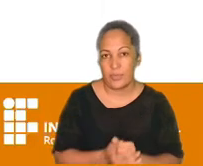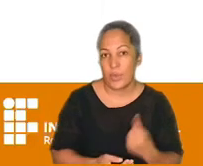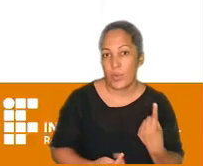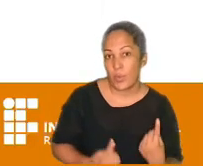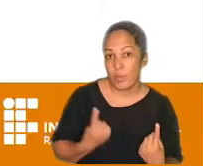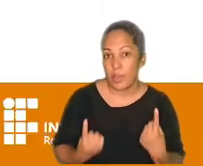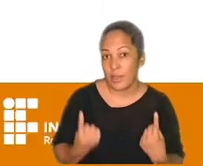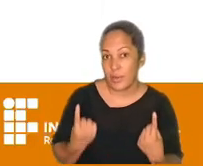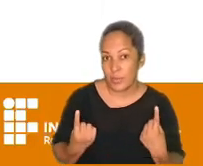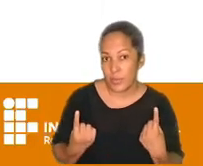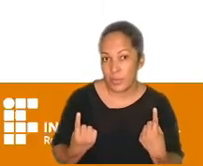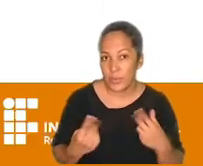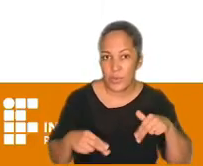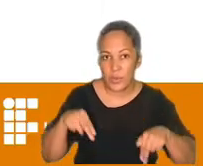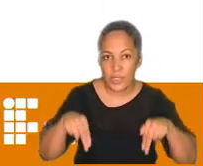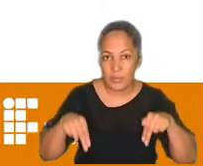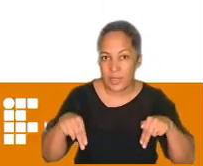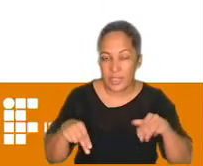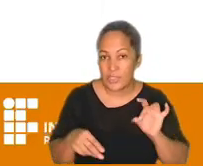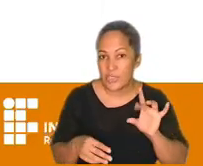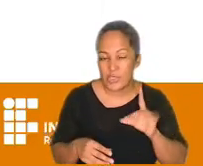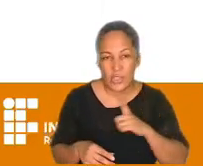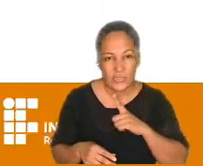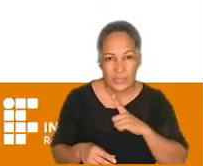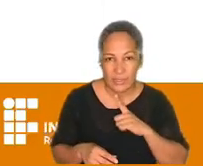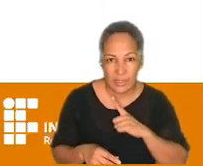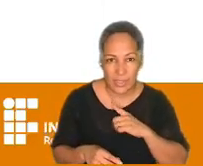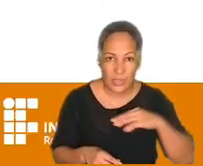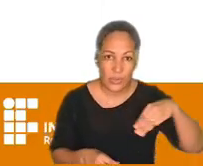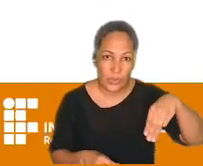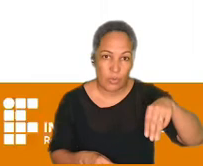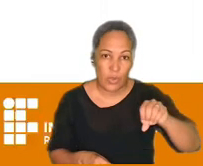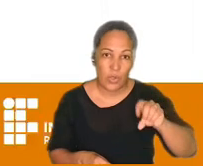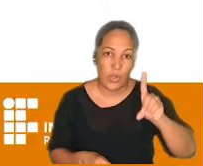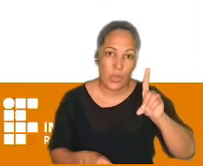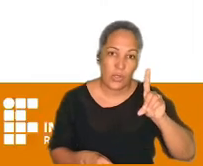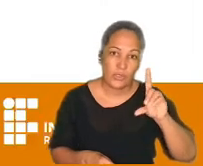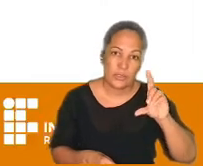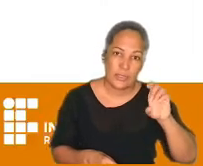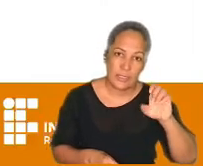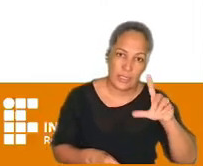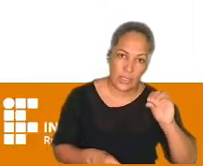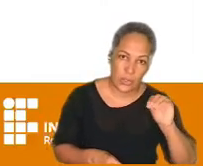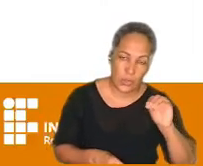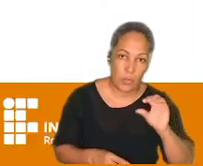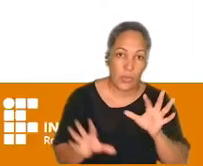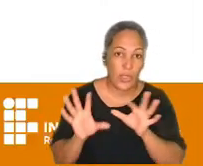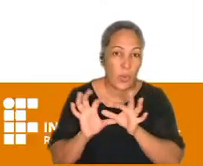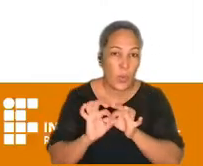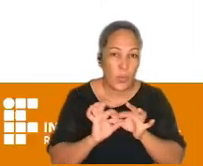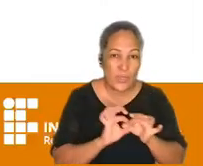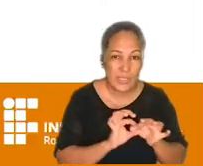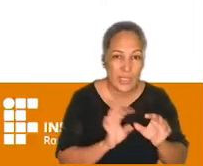O 1 para 1, galera, e o N para N, ele só existe mesmo no modelo conceitual. Por isso que chama conceitual, que